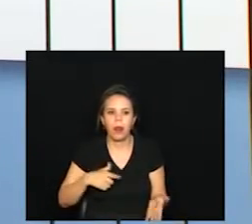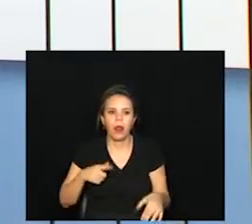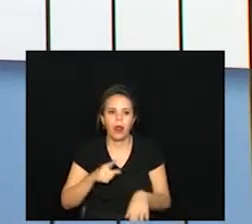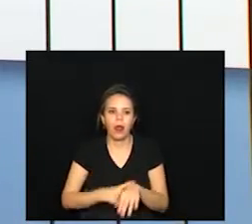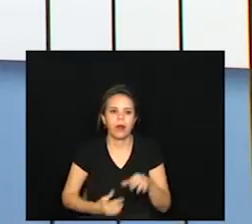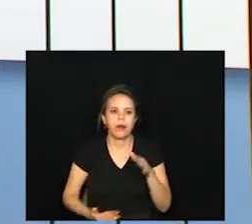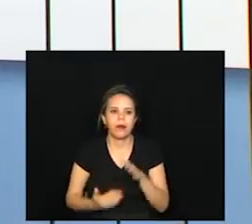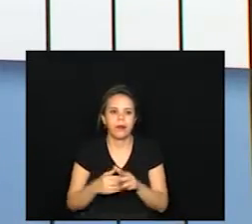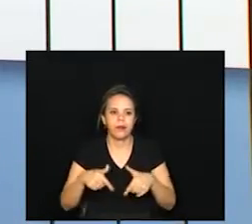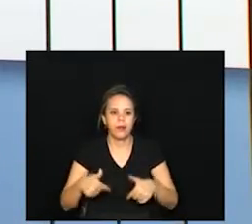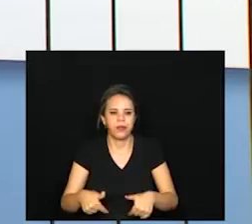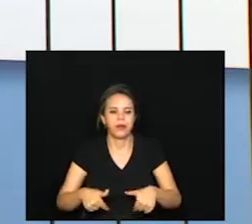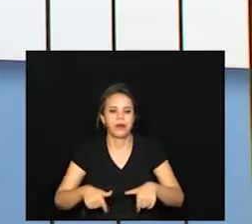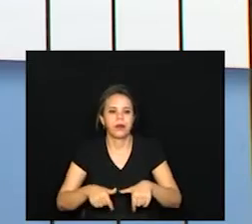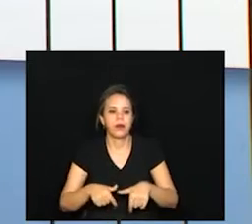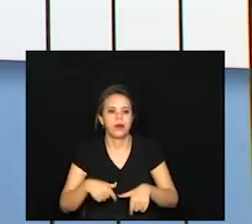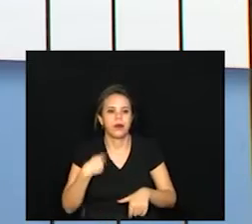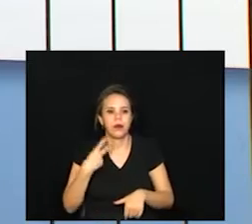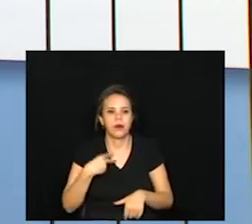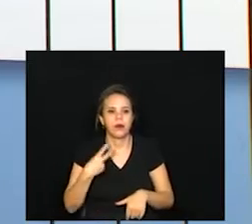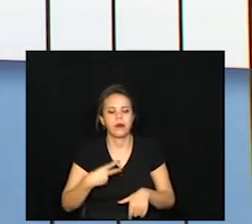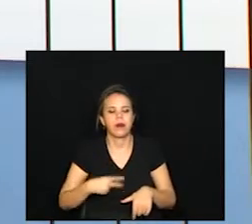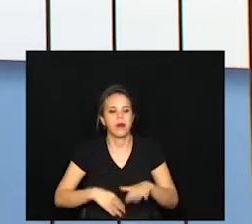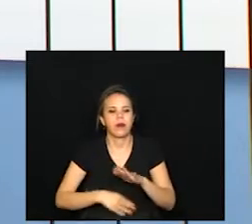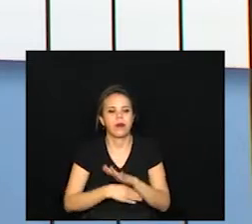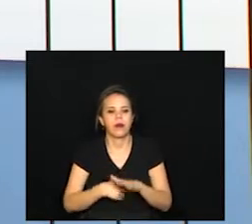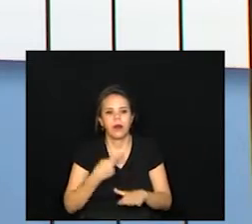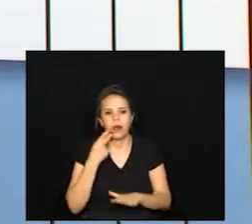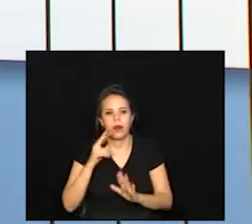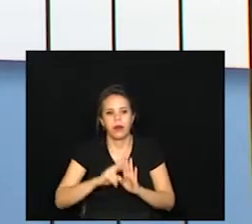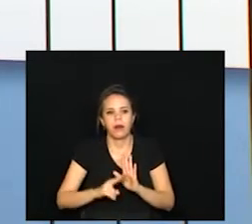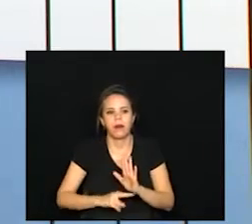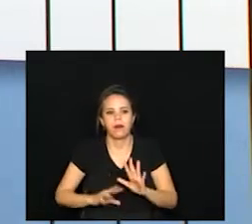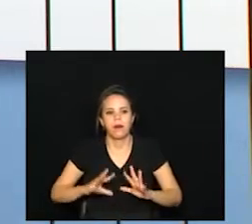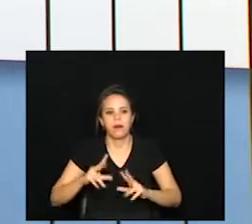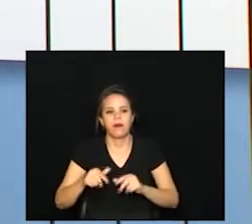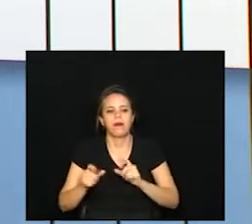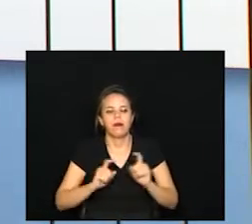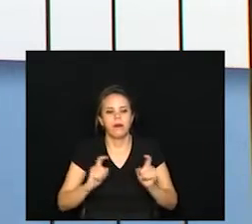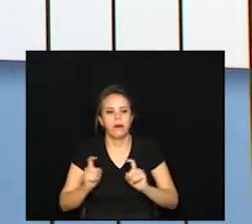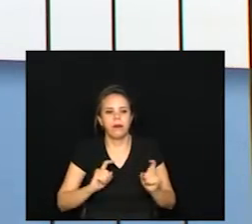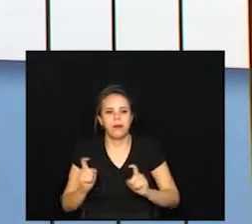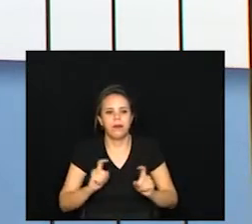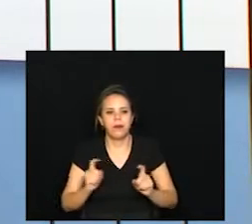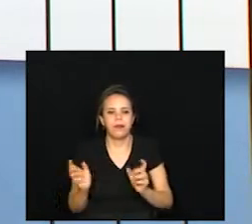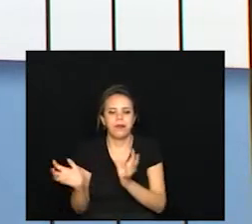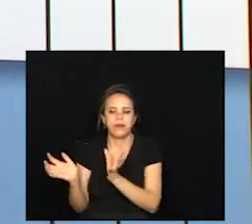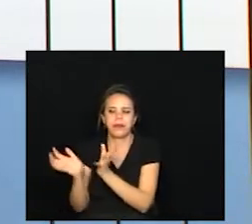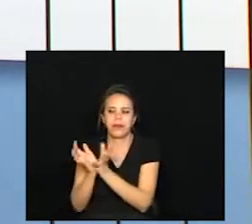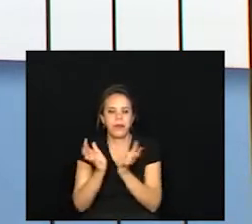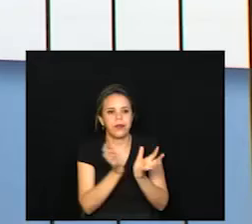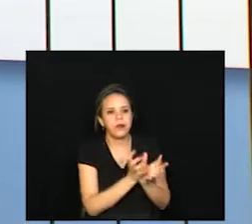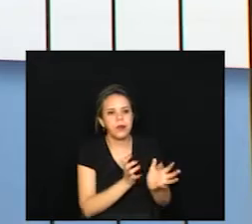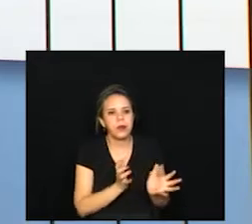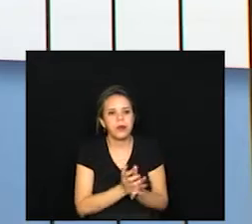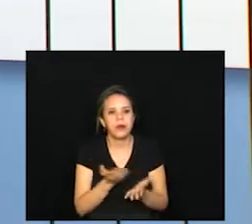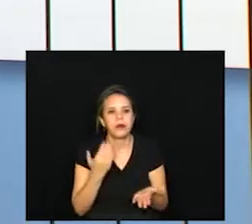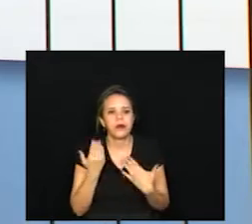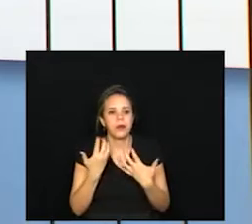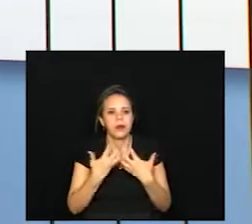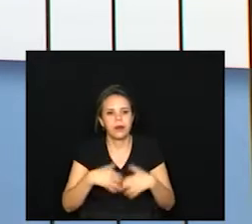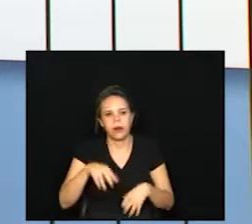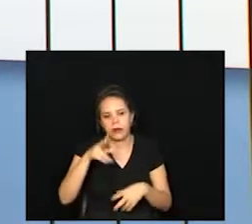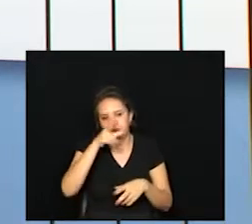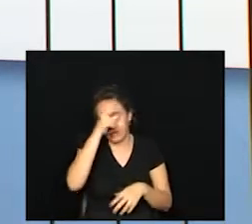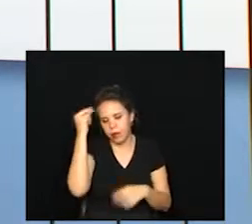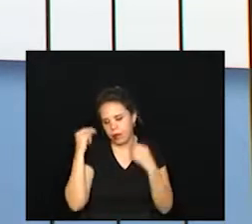do último ato da mesa, que fala justamente dessa questão de todas as reuniões de comissões, outros debates